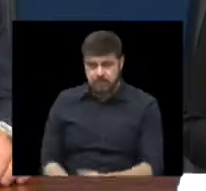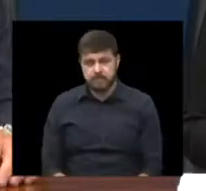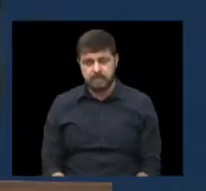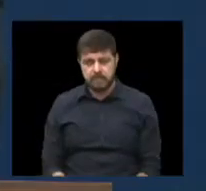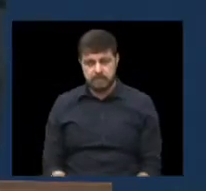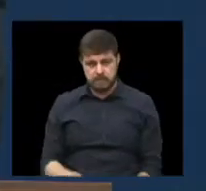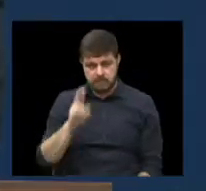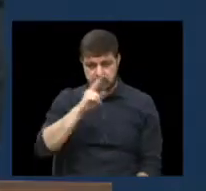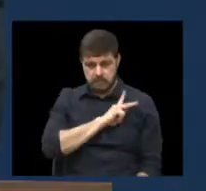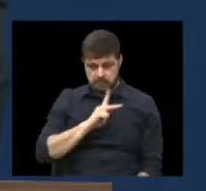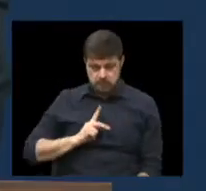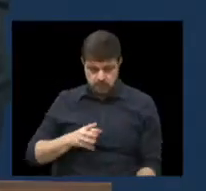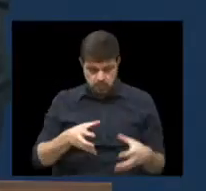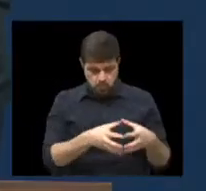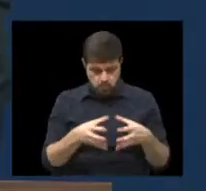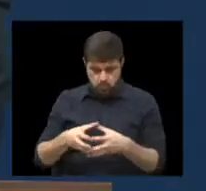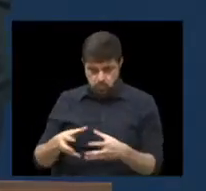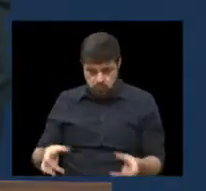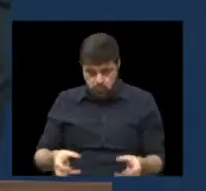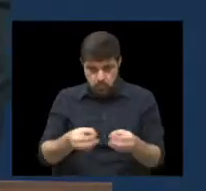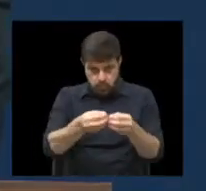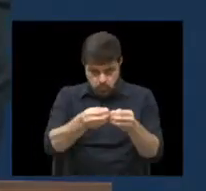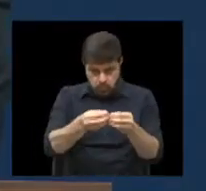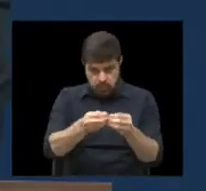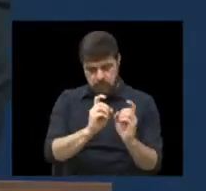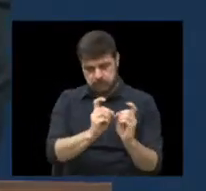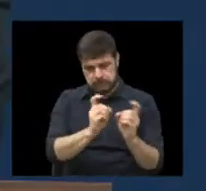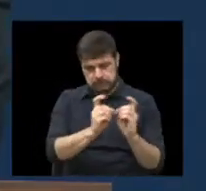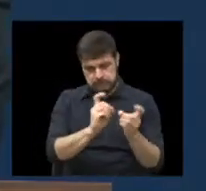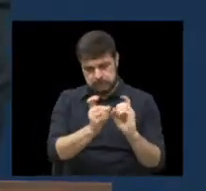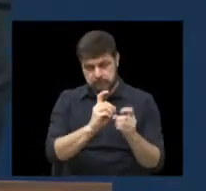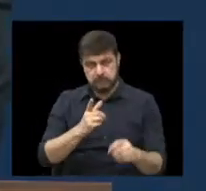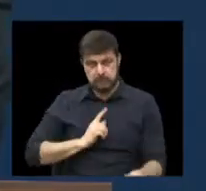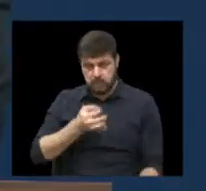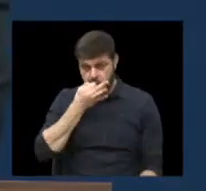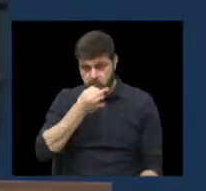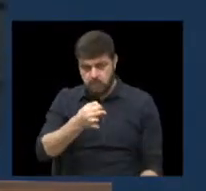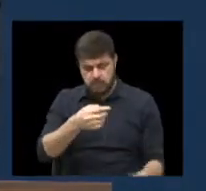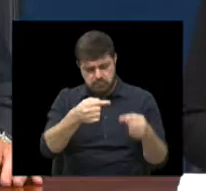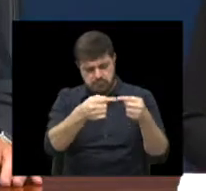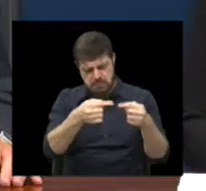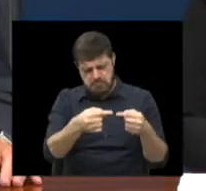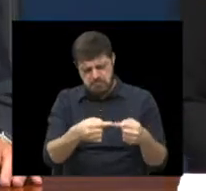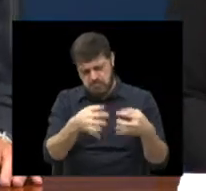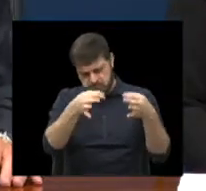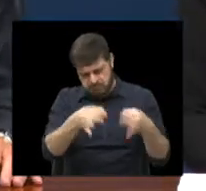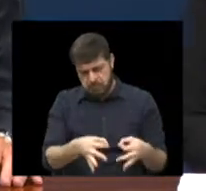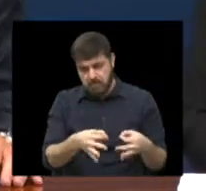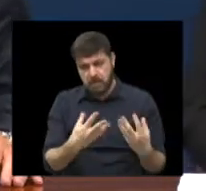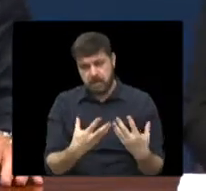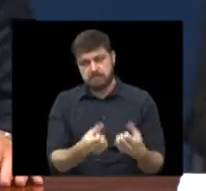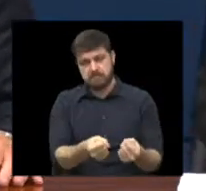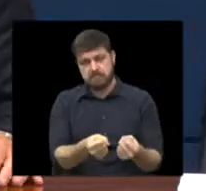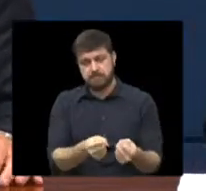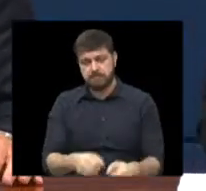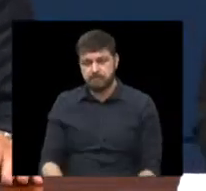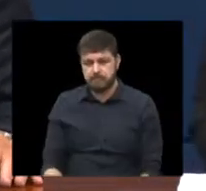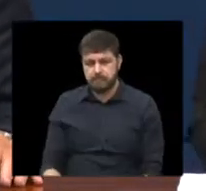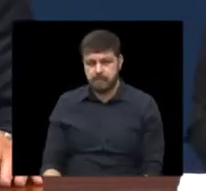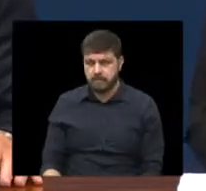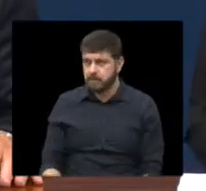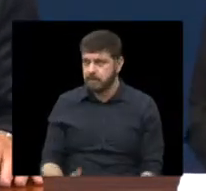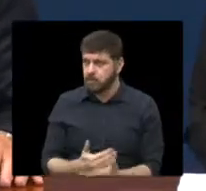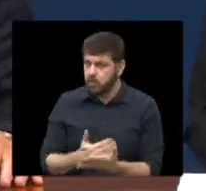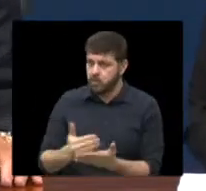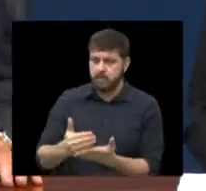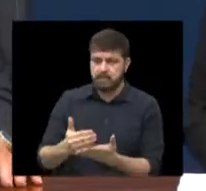Senhor presidente, as comissões reunidas em conjunto exaram parecer favorável. Com o parecer favorável,